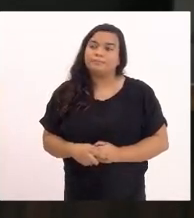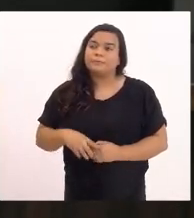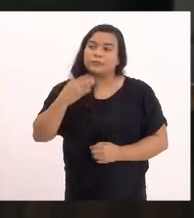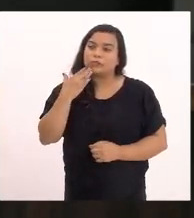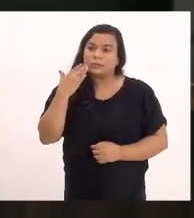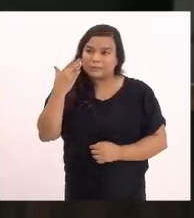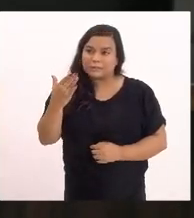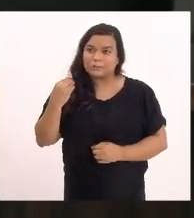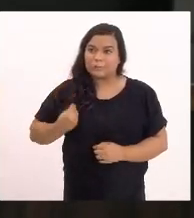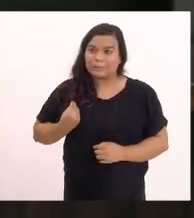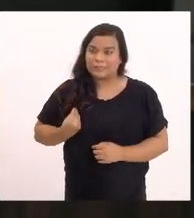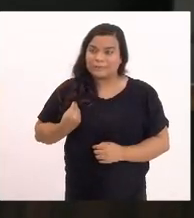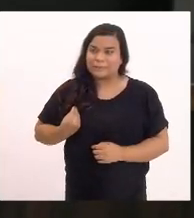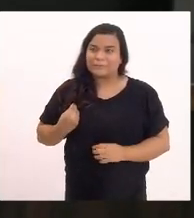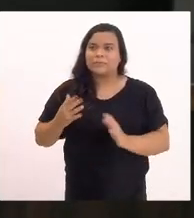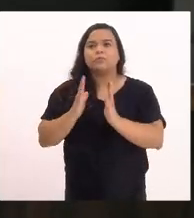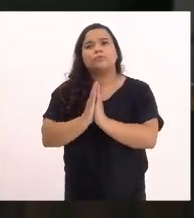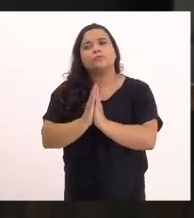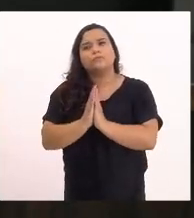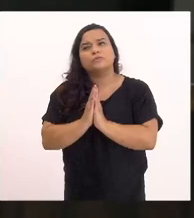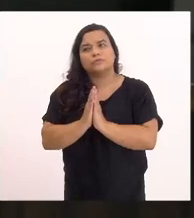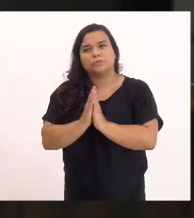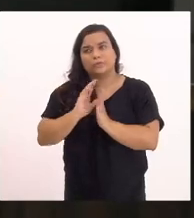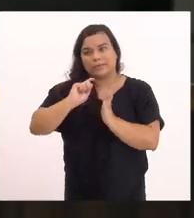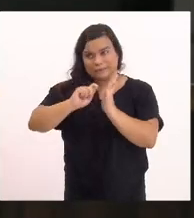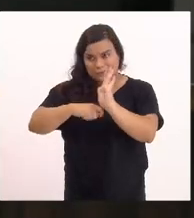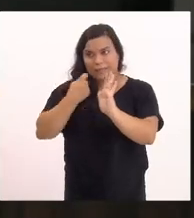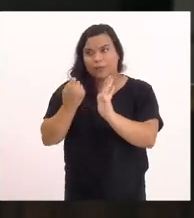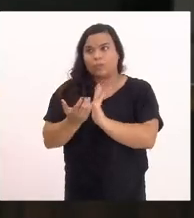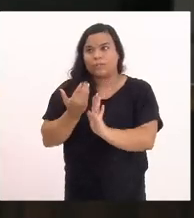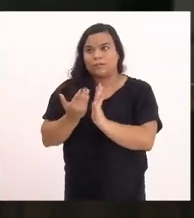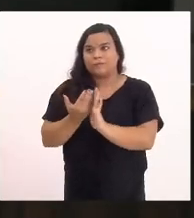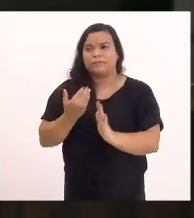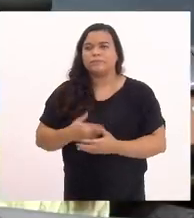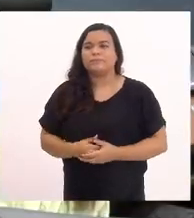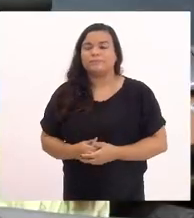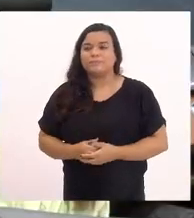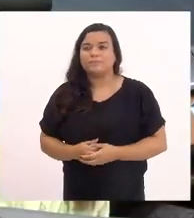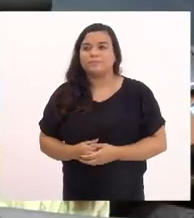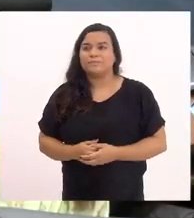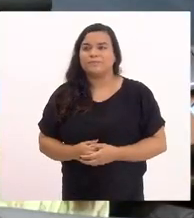Solicito aqui a presença, por favor, para assinar o livro aqui, Paula.